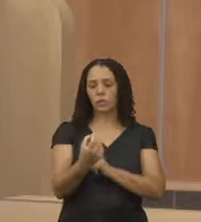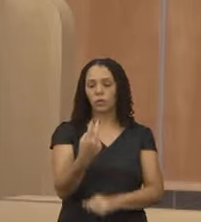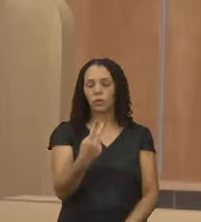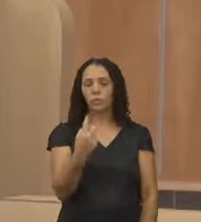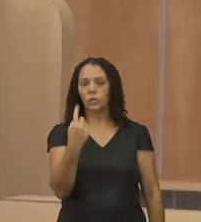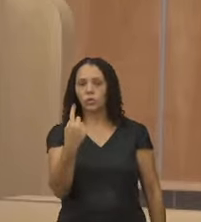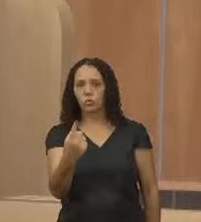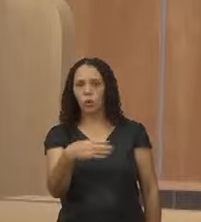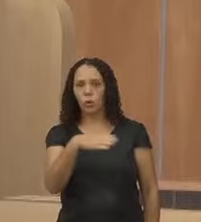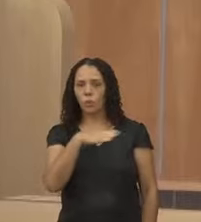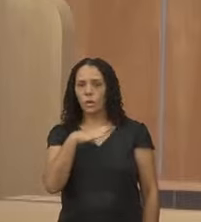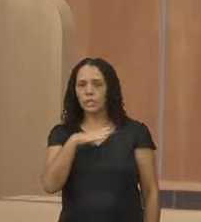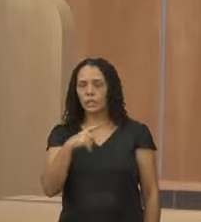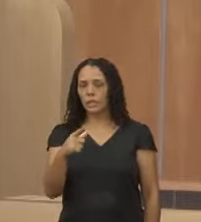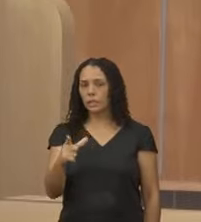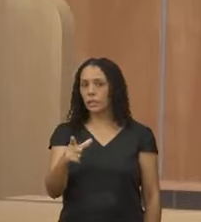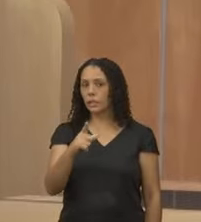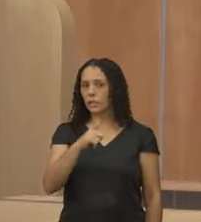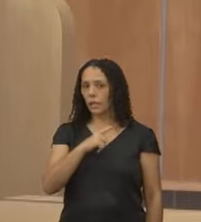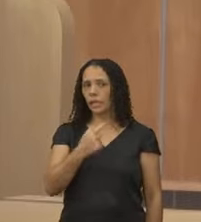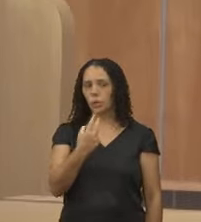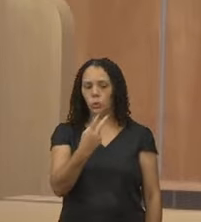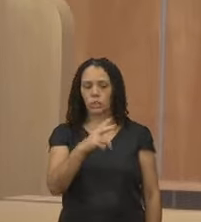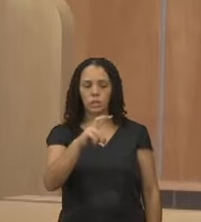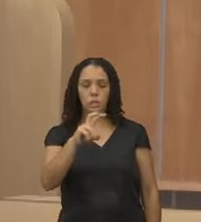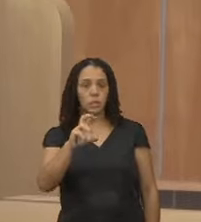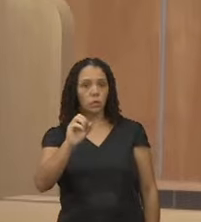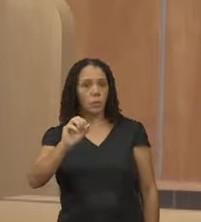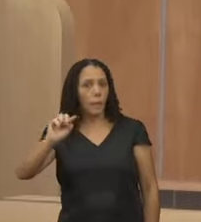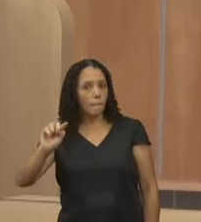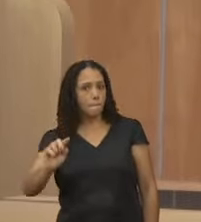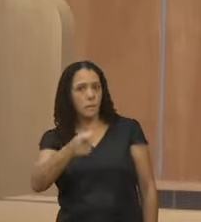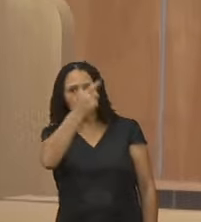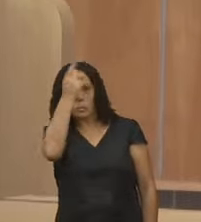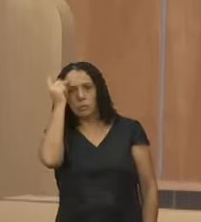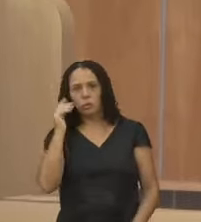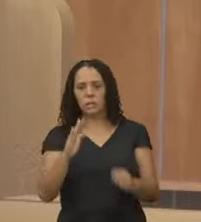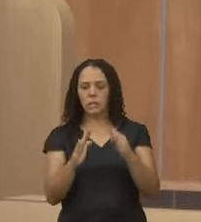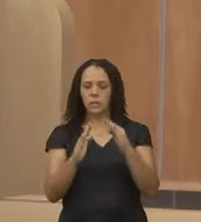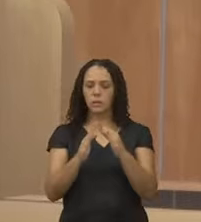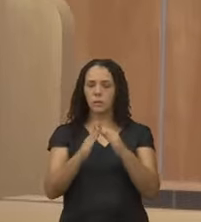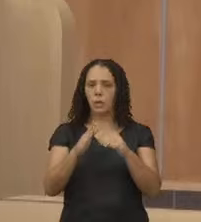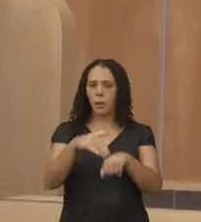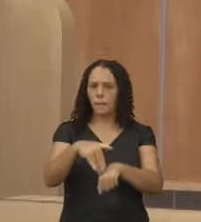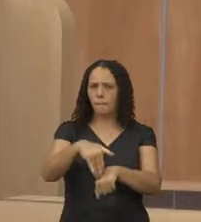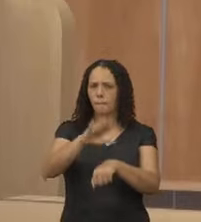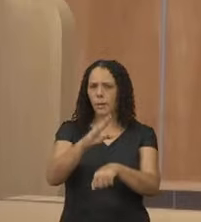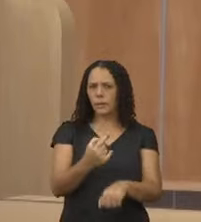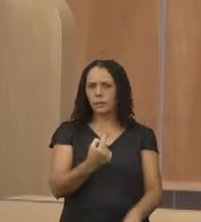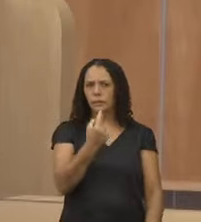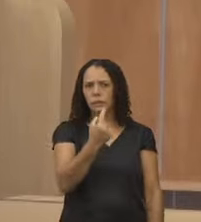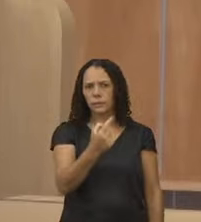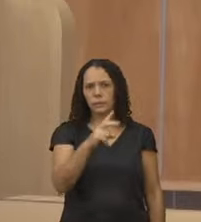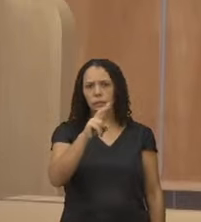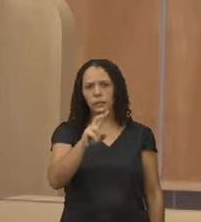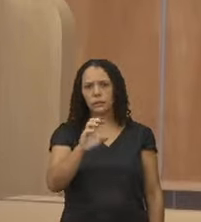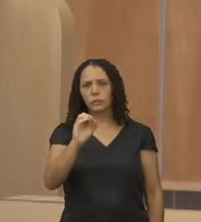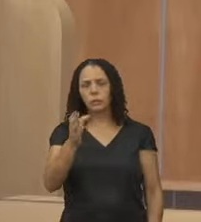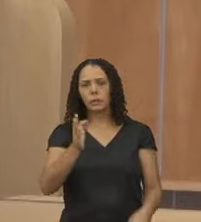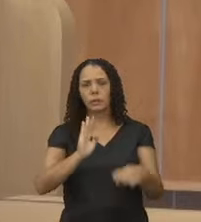Uma cidade com 250 mil habitantes, uma cidade com mais de 150 bairros,